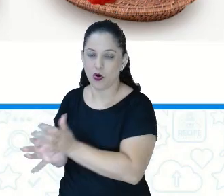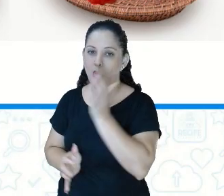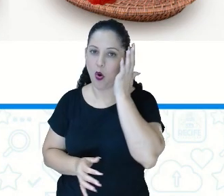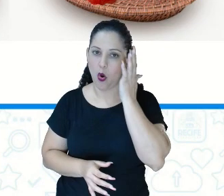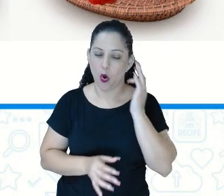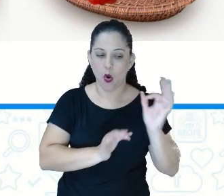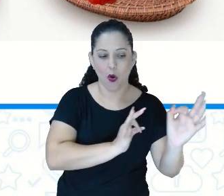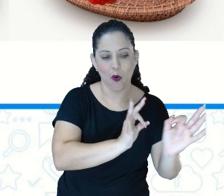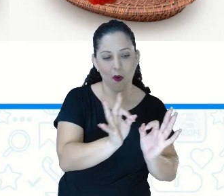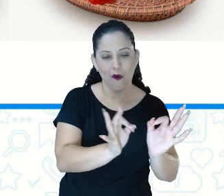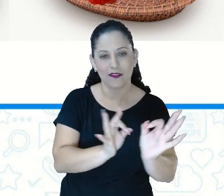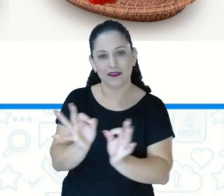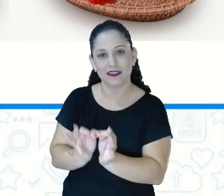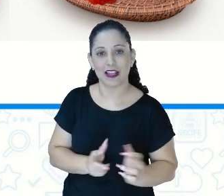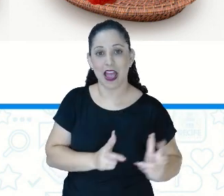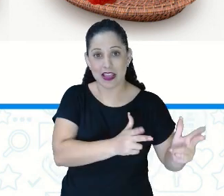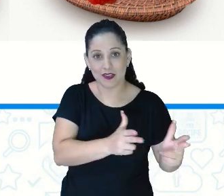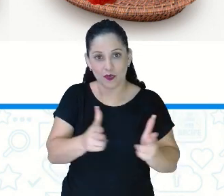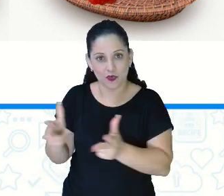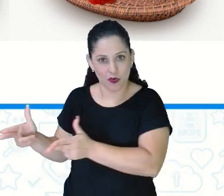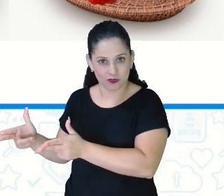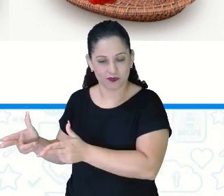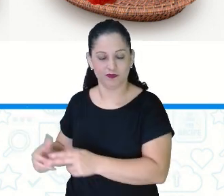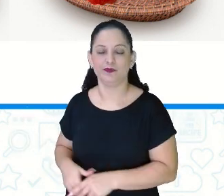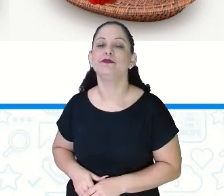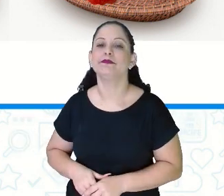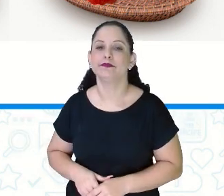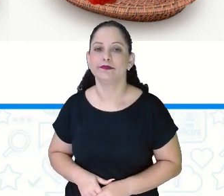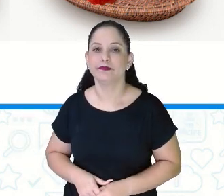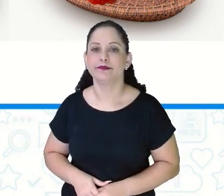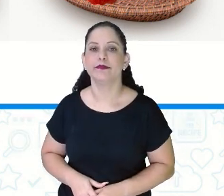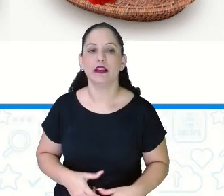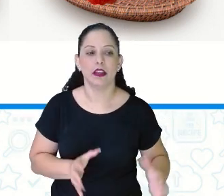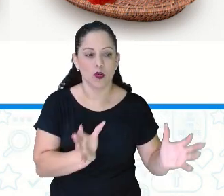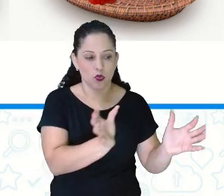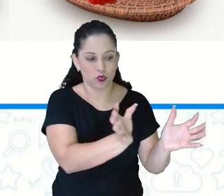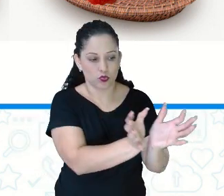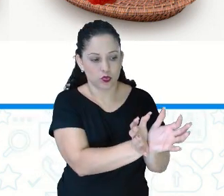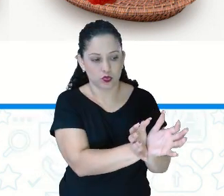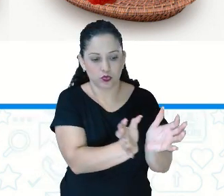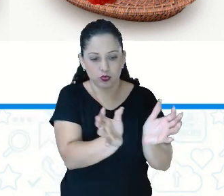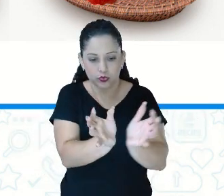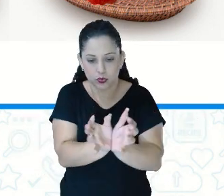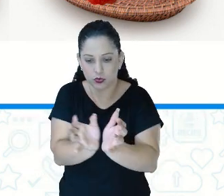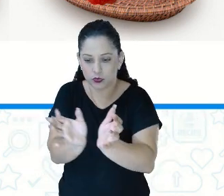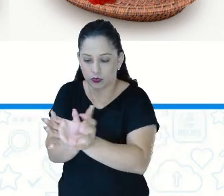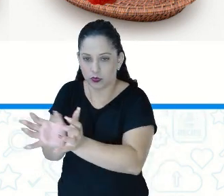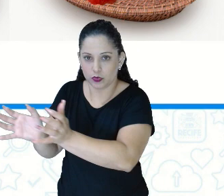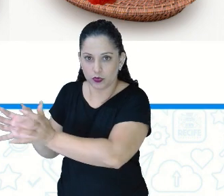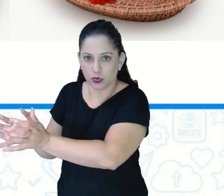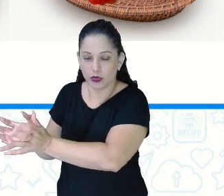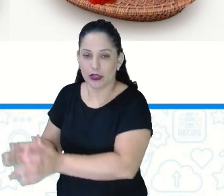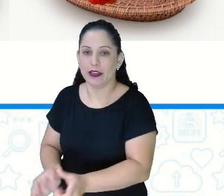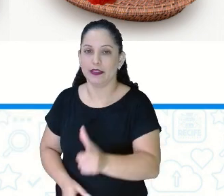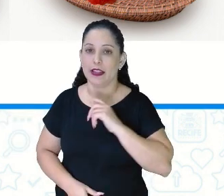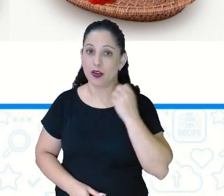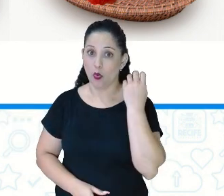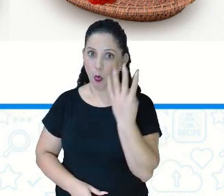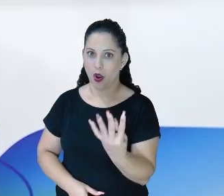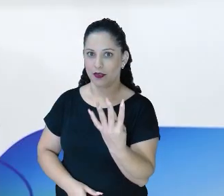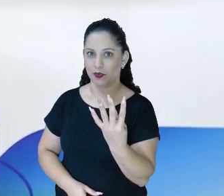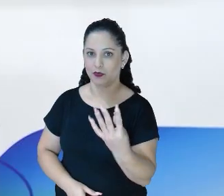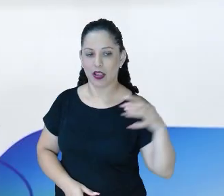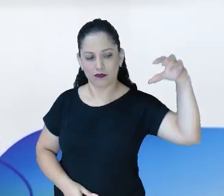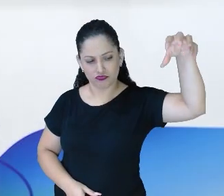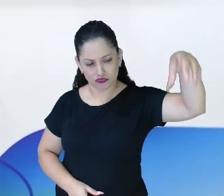em partes iguais. Em cada cesta eu terei 4 maçãs.